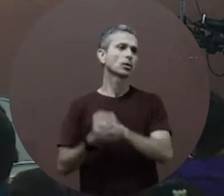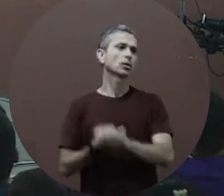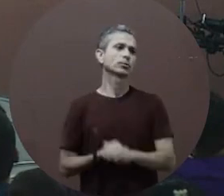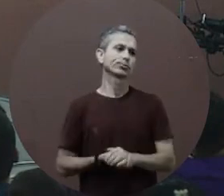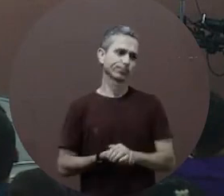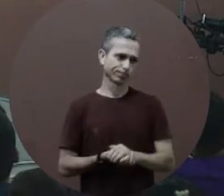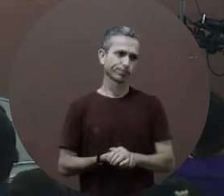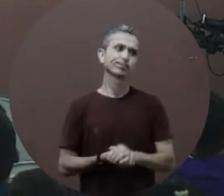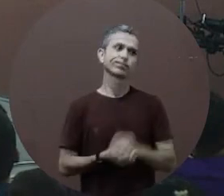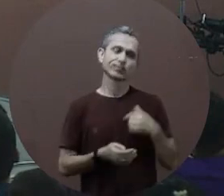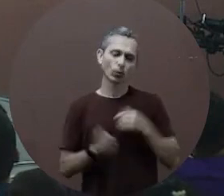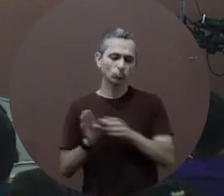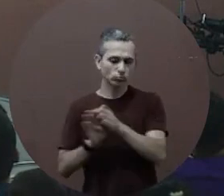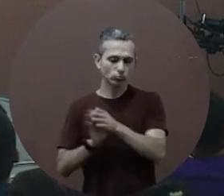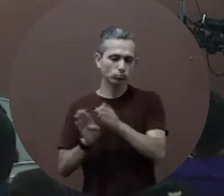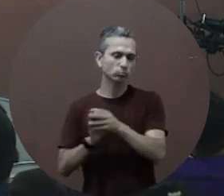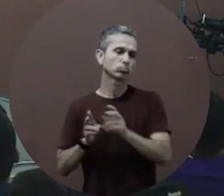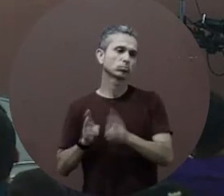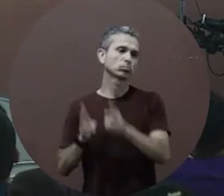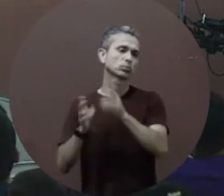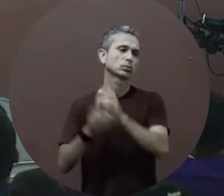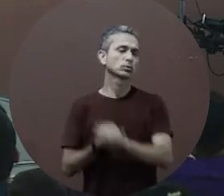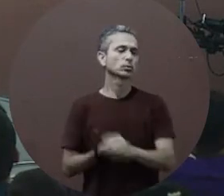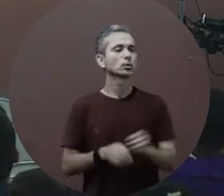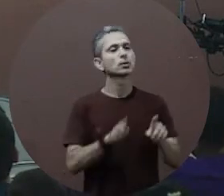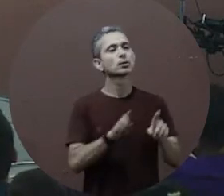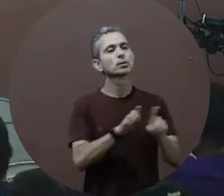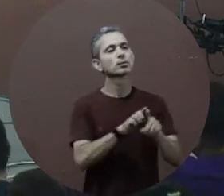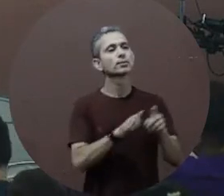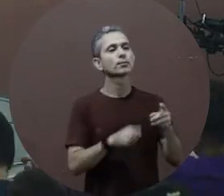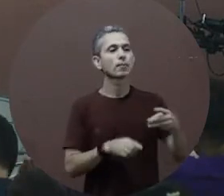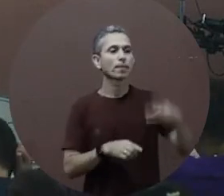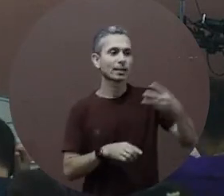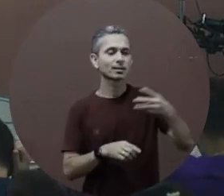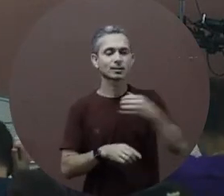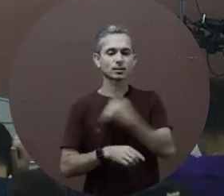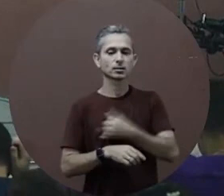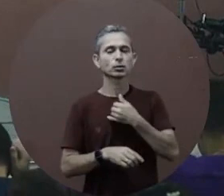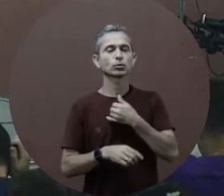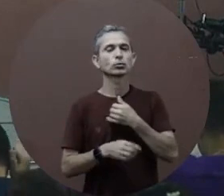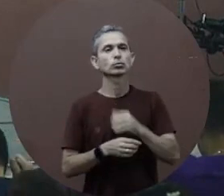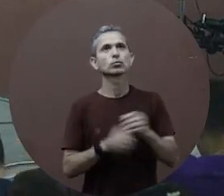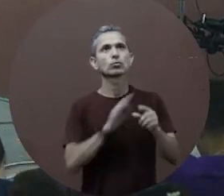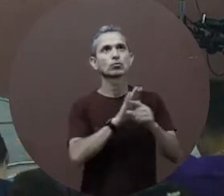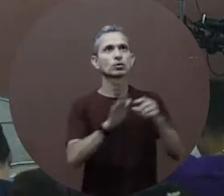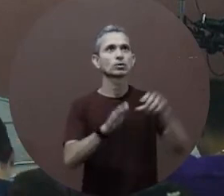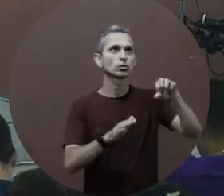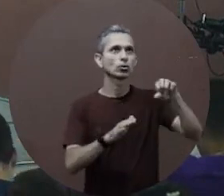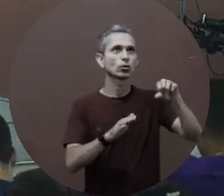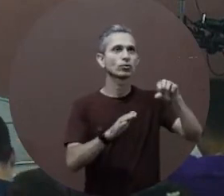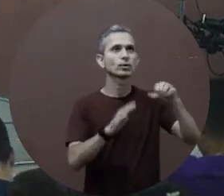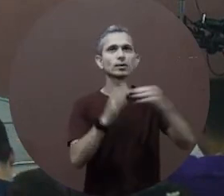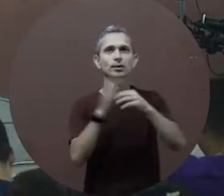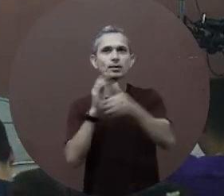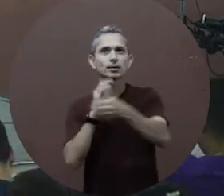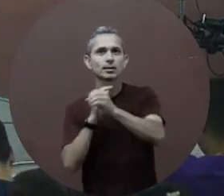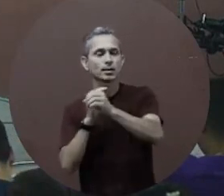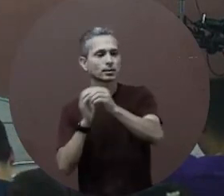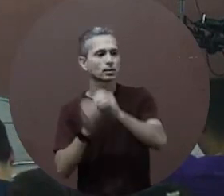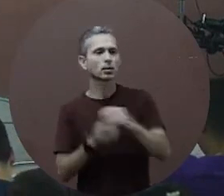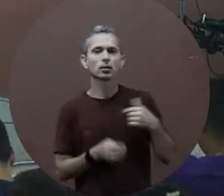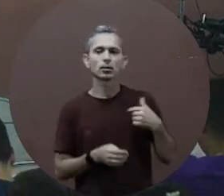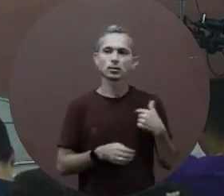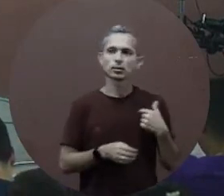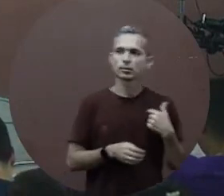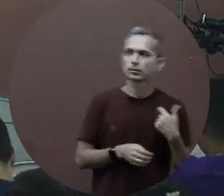João, do verso 9 ao verso 10, diz assim, tenho escrito à igreja, mas Diótrefes, que procura ter entre eles